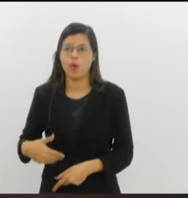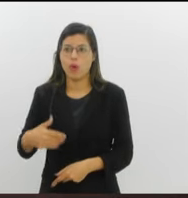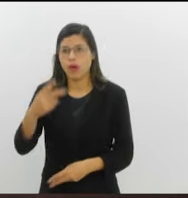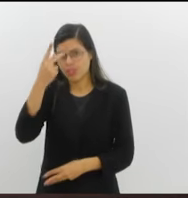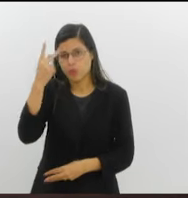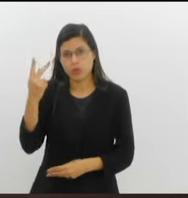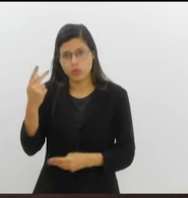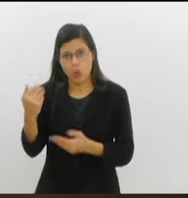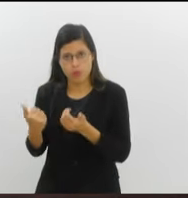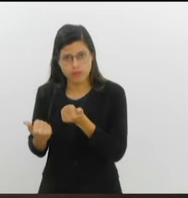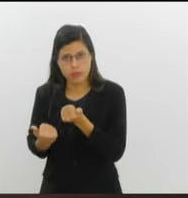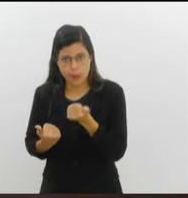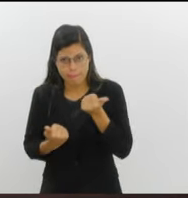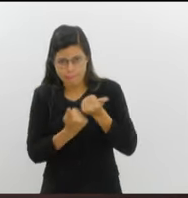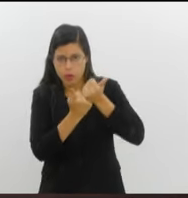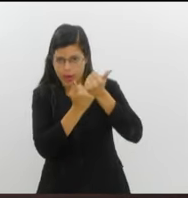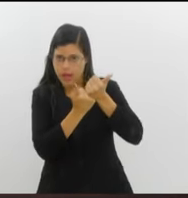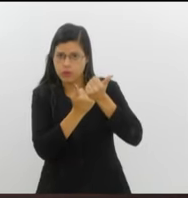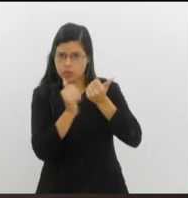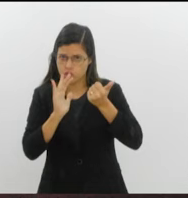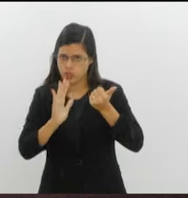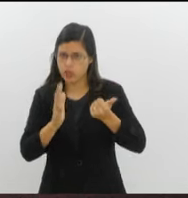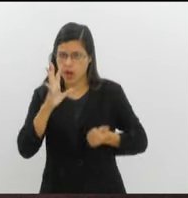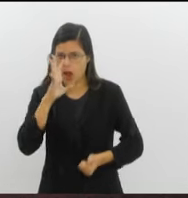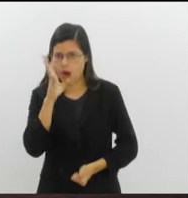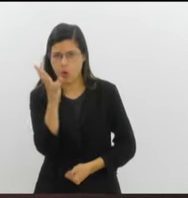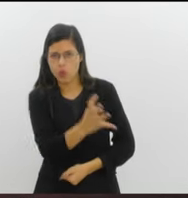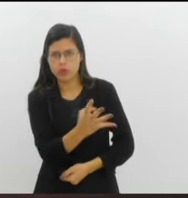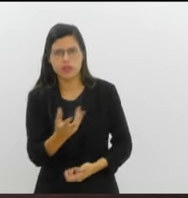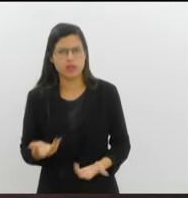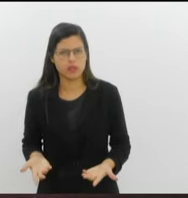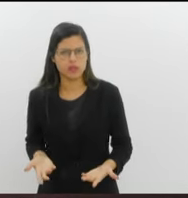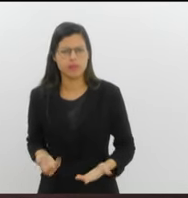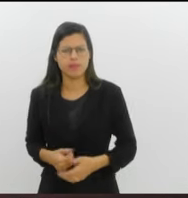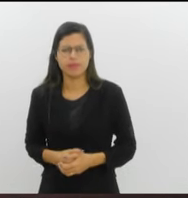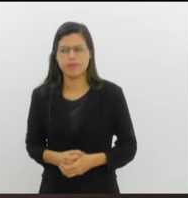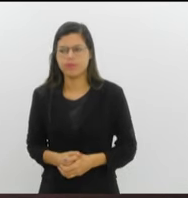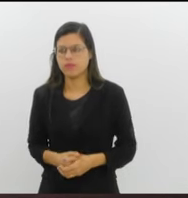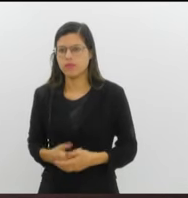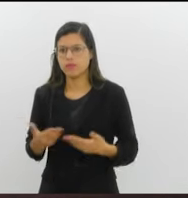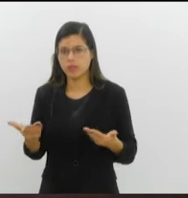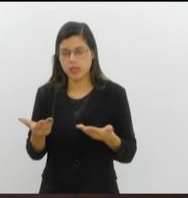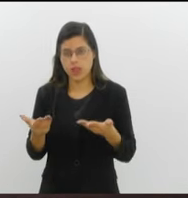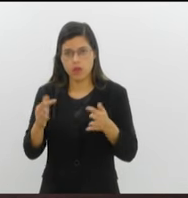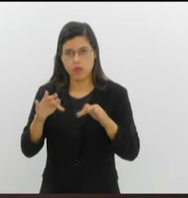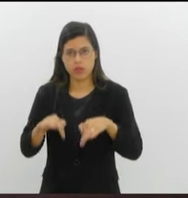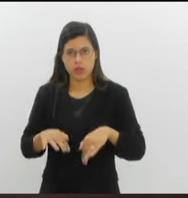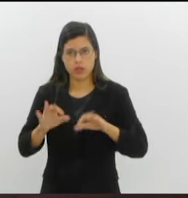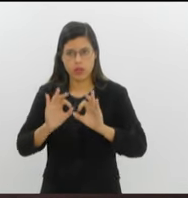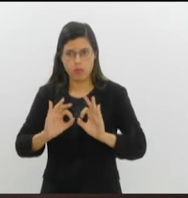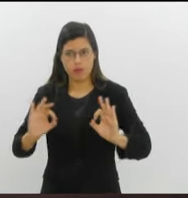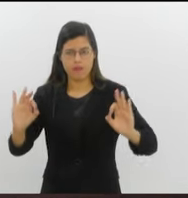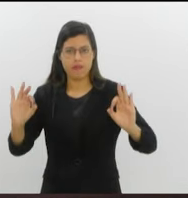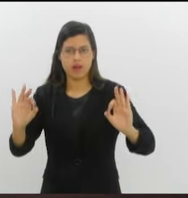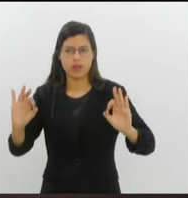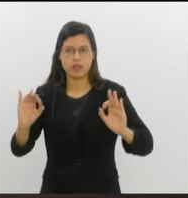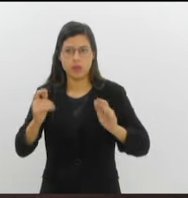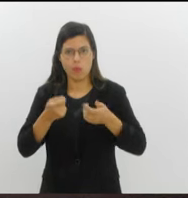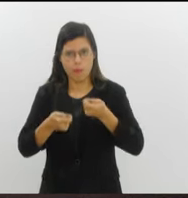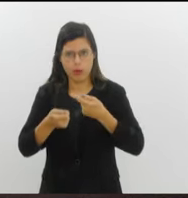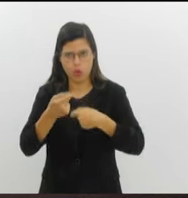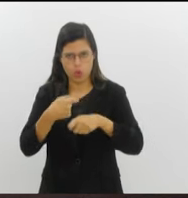acusam. E quero aqui terminar, senhor presidente, uma frase de um